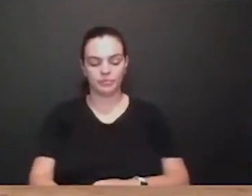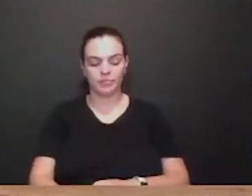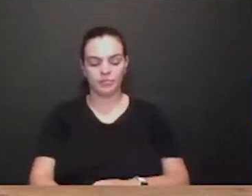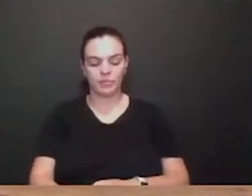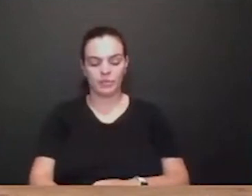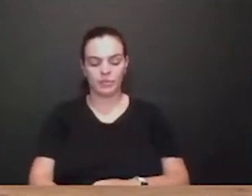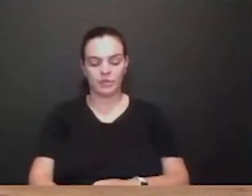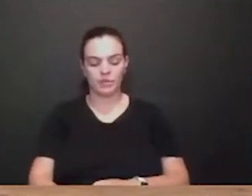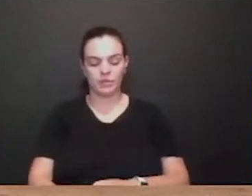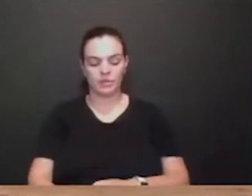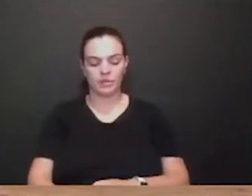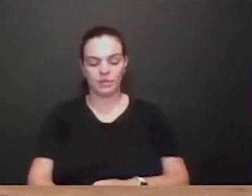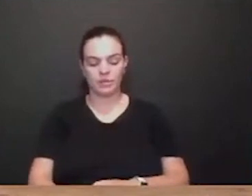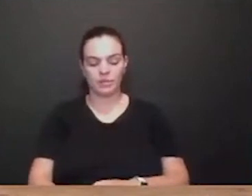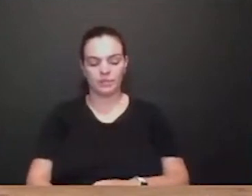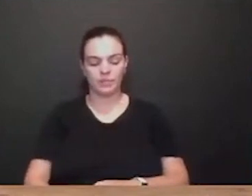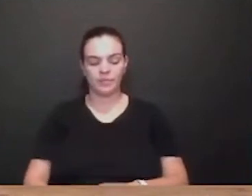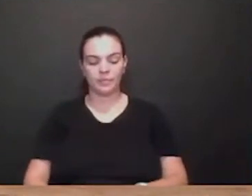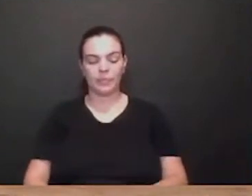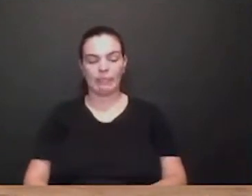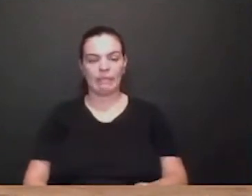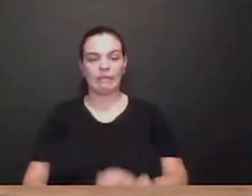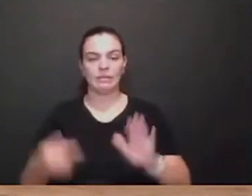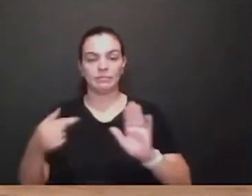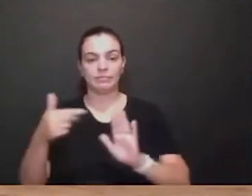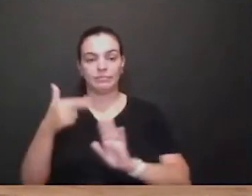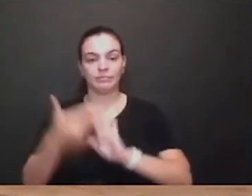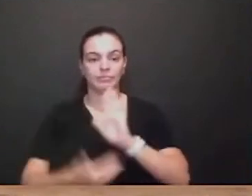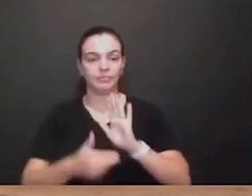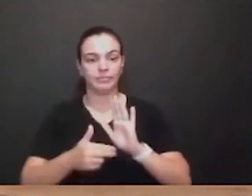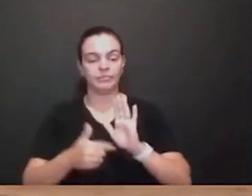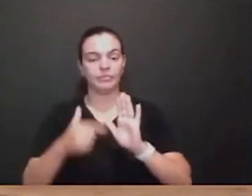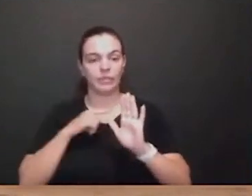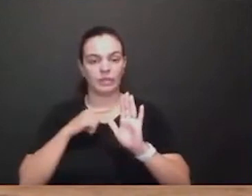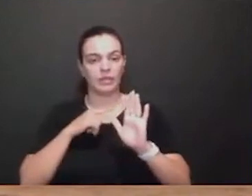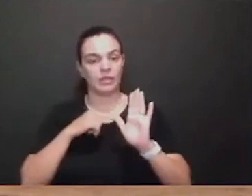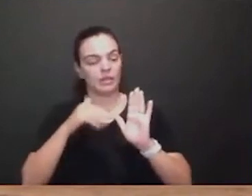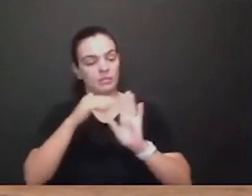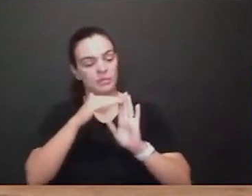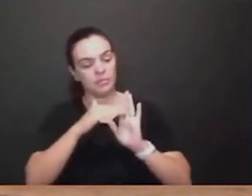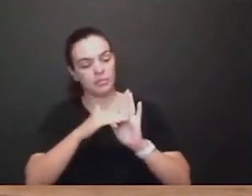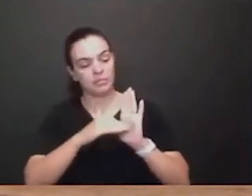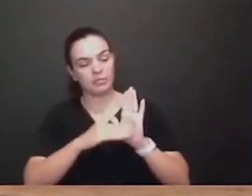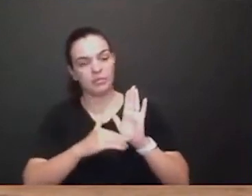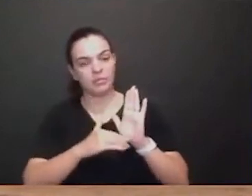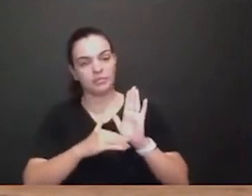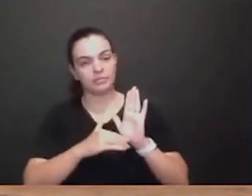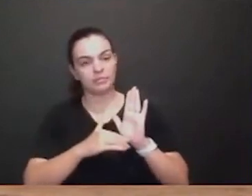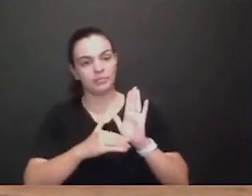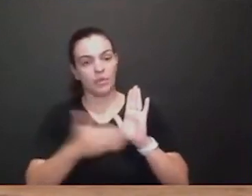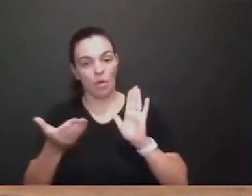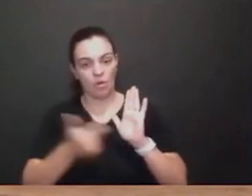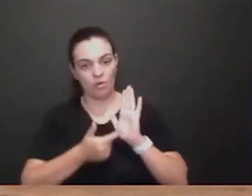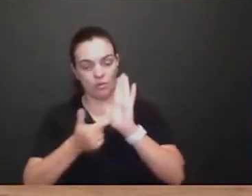que esse relatório ele faz o acompanhamento e que nós estamos apresentando aqui hoje é tudo aquilo que foi executado, tudo